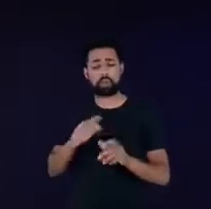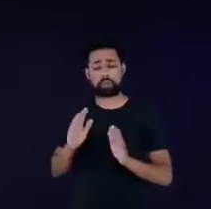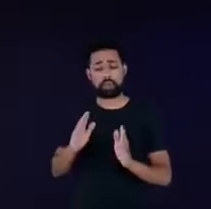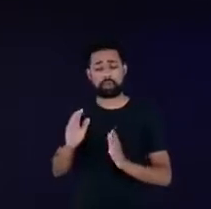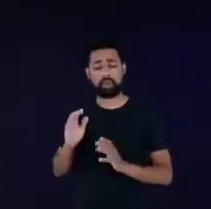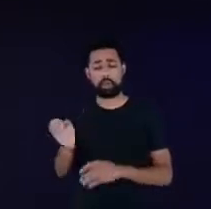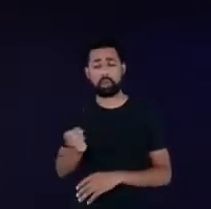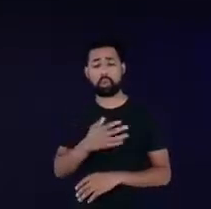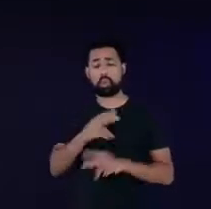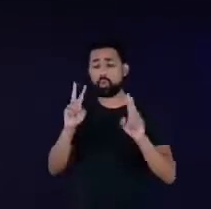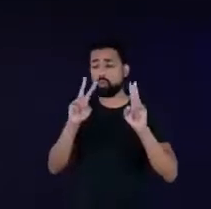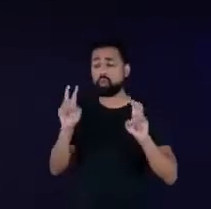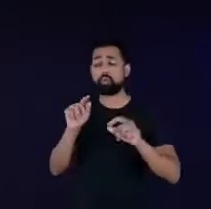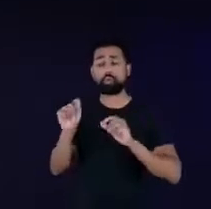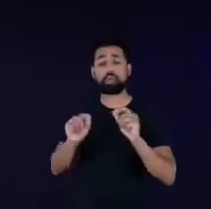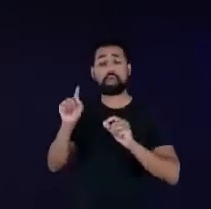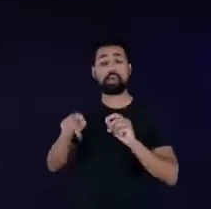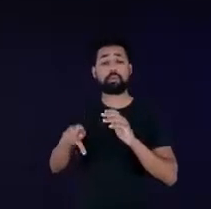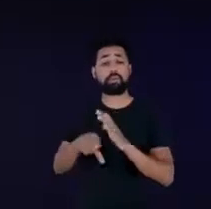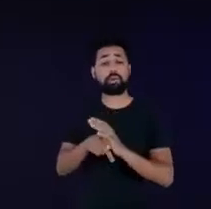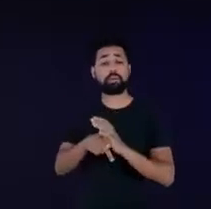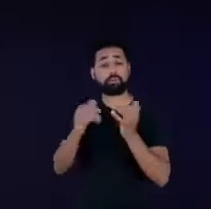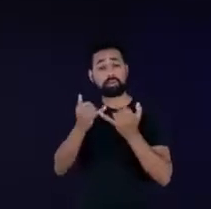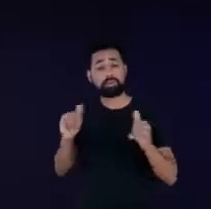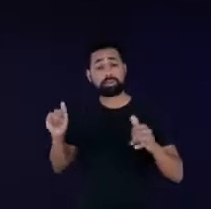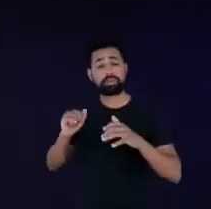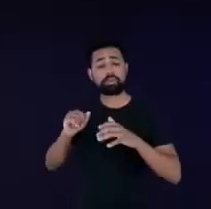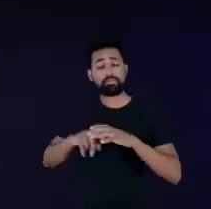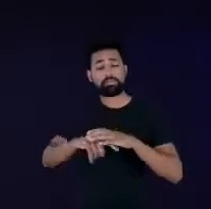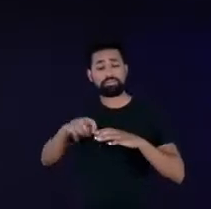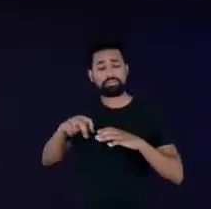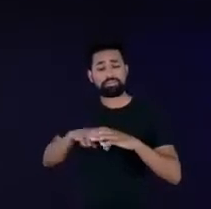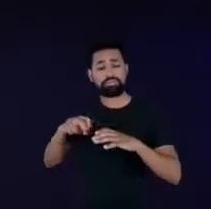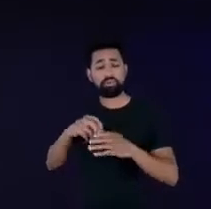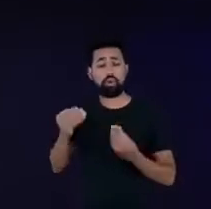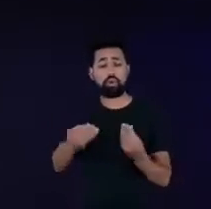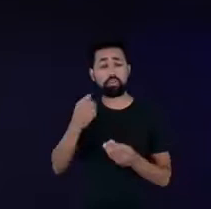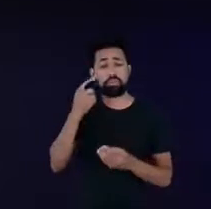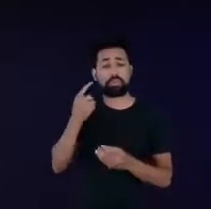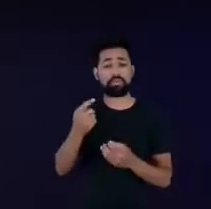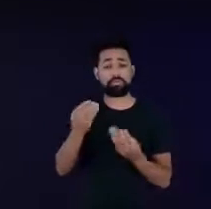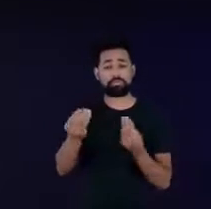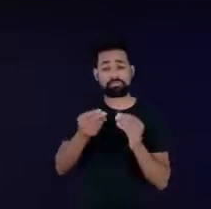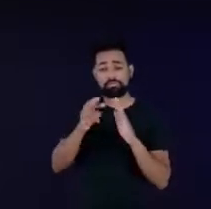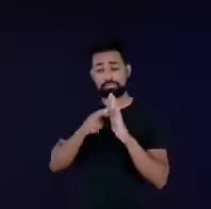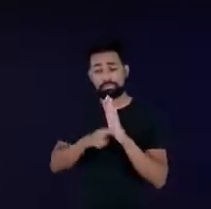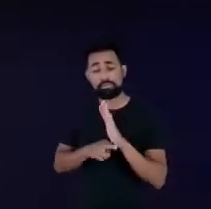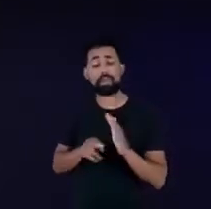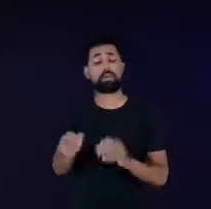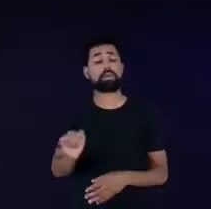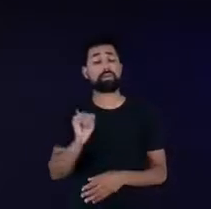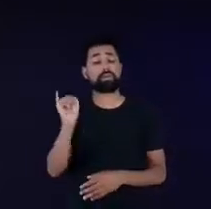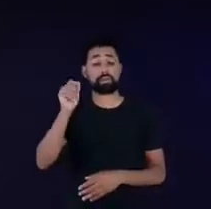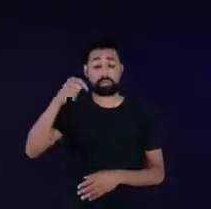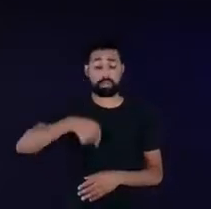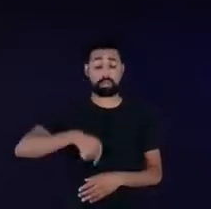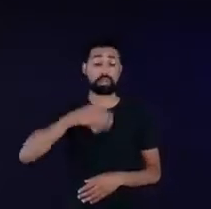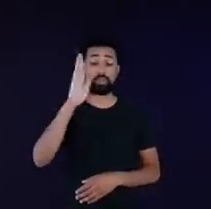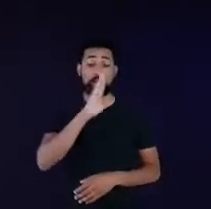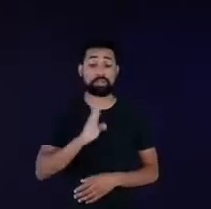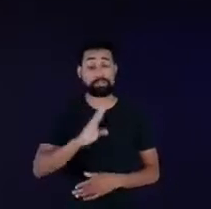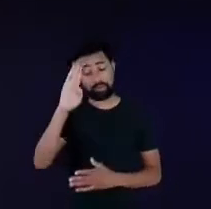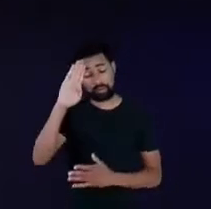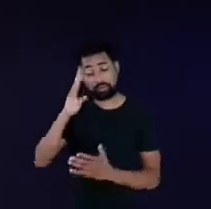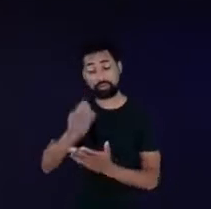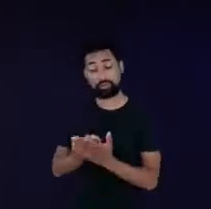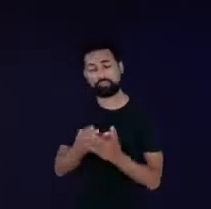usinas híbridas, né? Então, eu queria ouvir um pouquinho de você, Elbia. Como é que você vê essa regulação? Acho que é uma regulamentação importante para o Brasil e que tem uma boa perspectiva. E